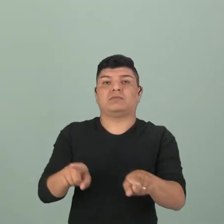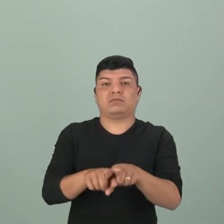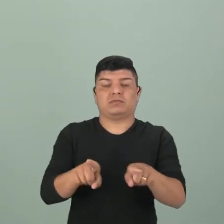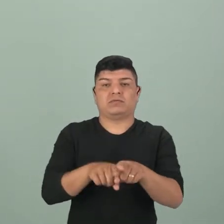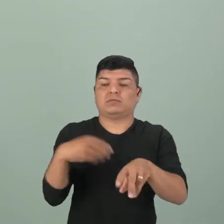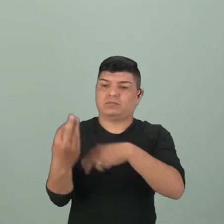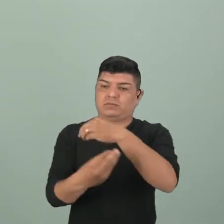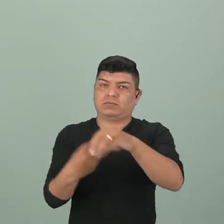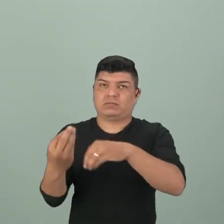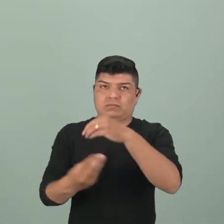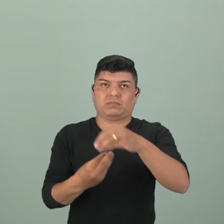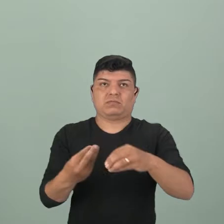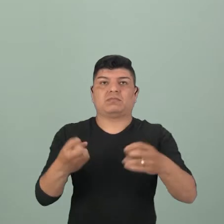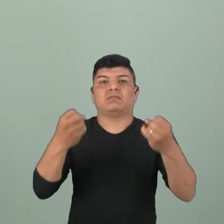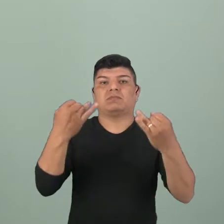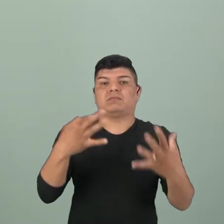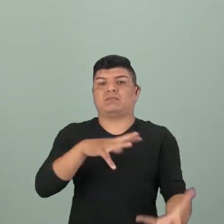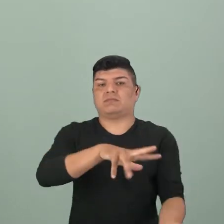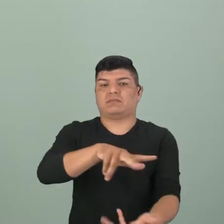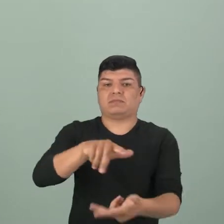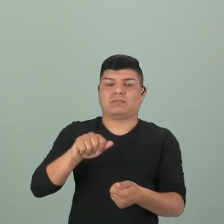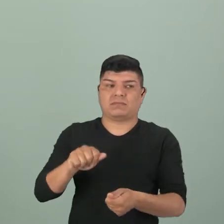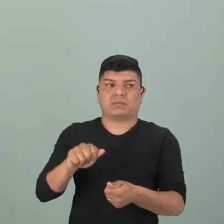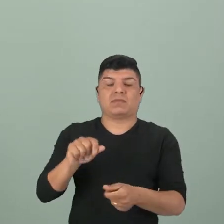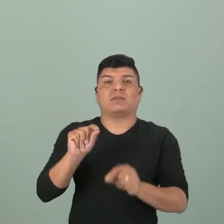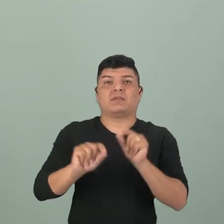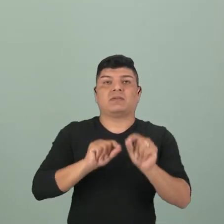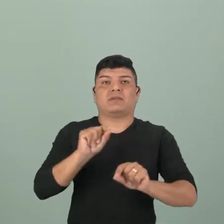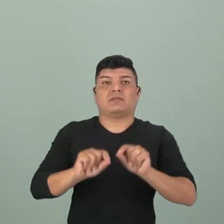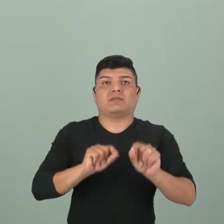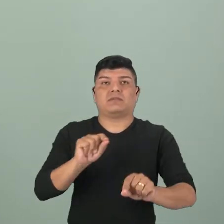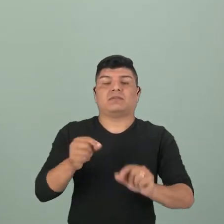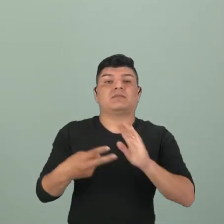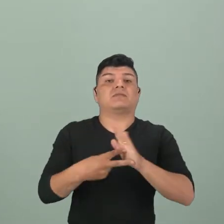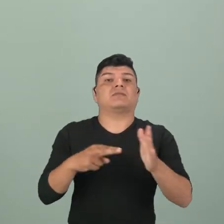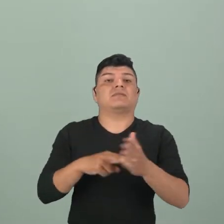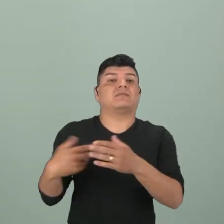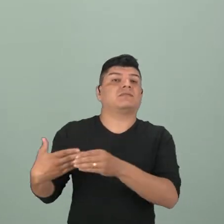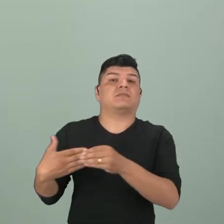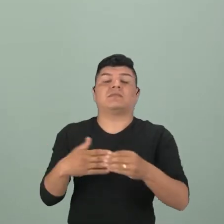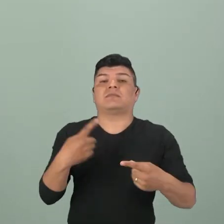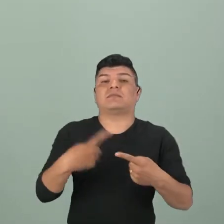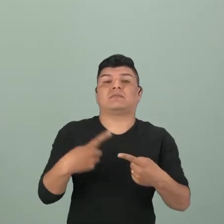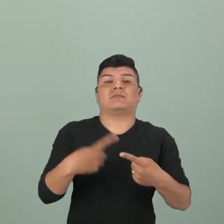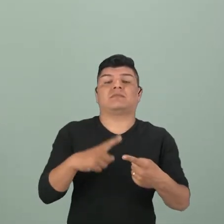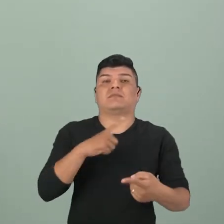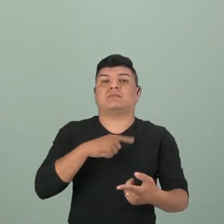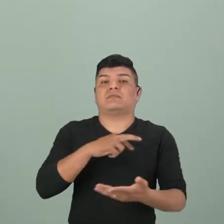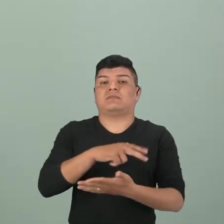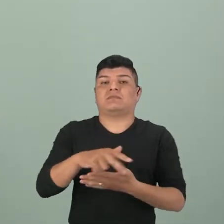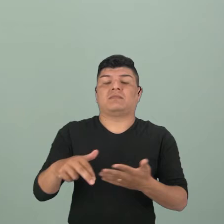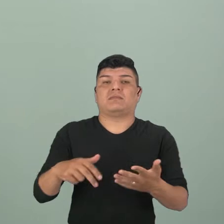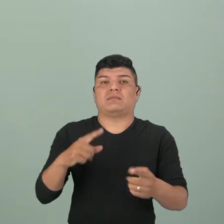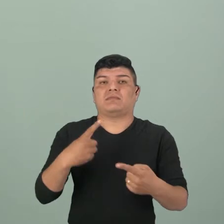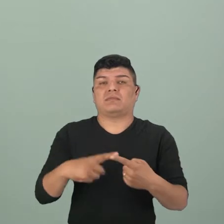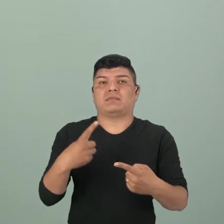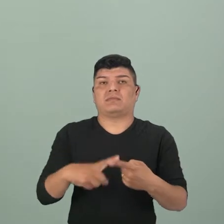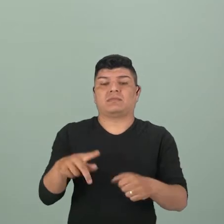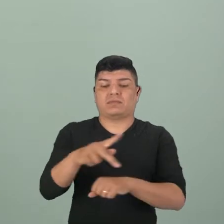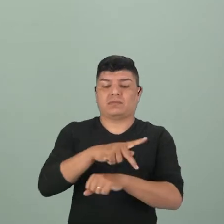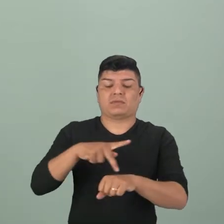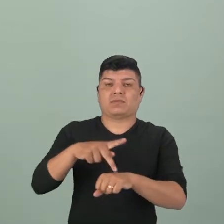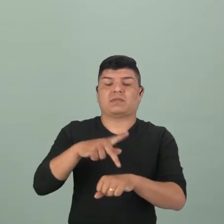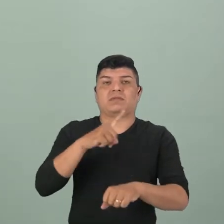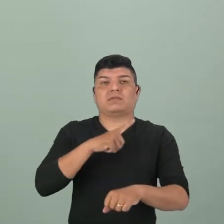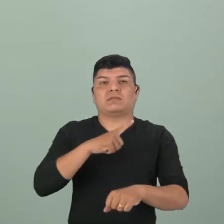quando eu quero falar dessa diversidade mundial, eu vou falar sobre o que isso traz, por que houve essa diversidade, por que no mesmo